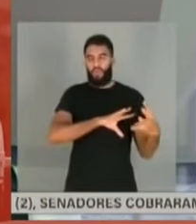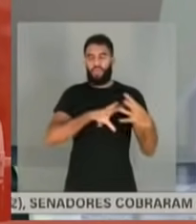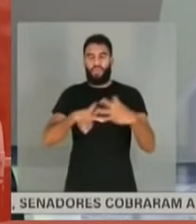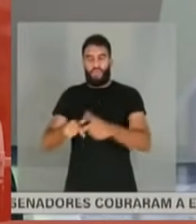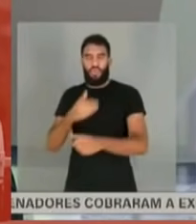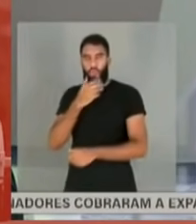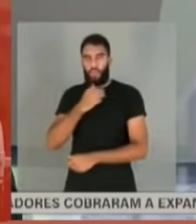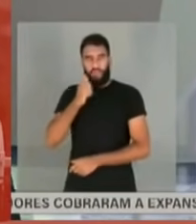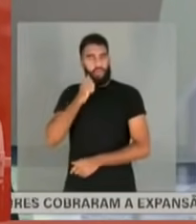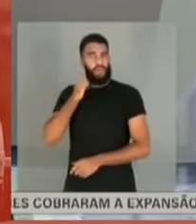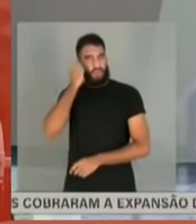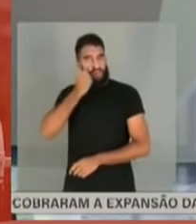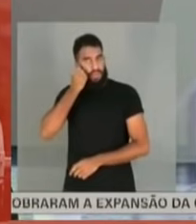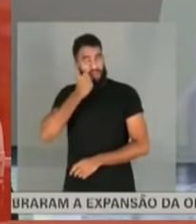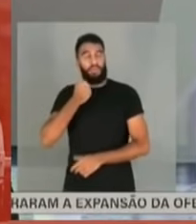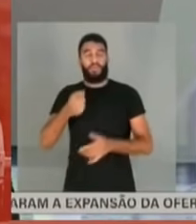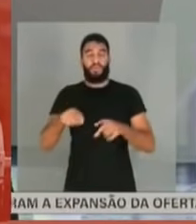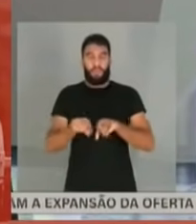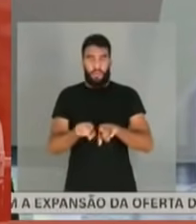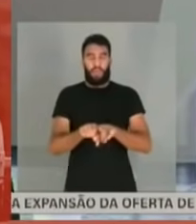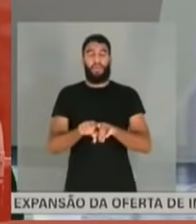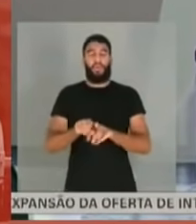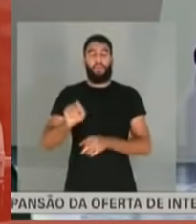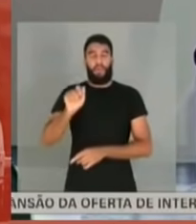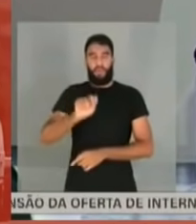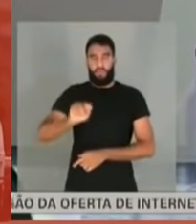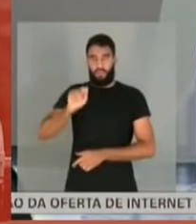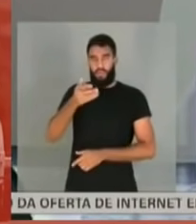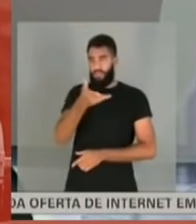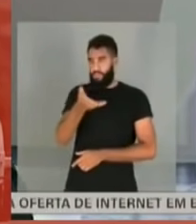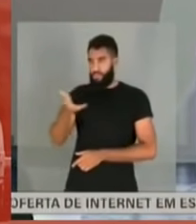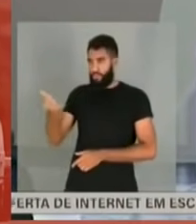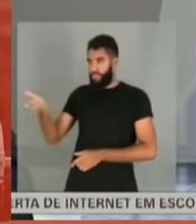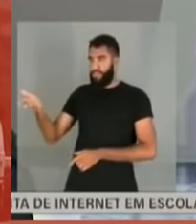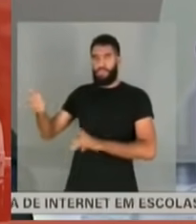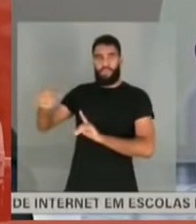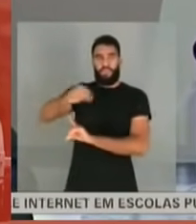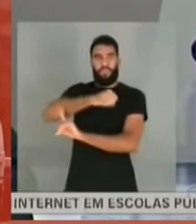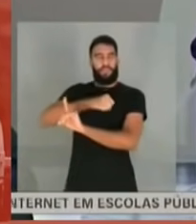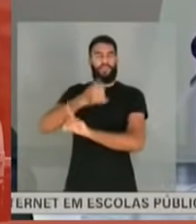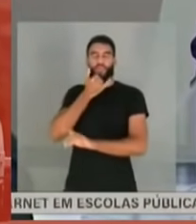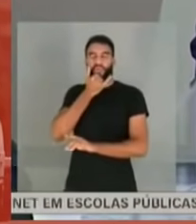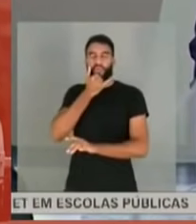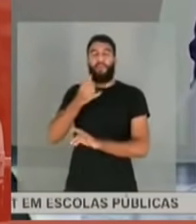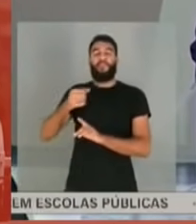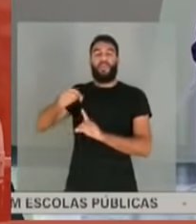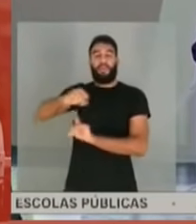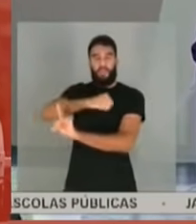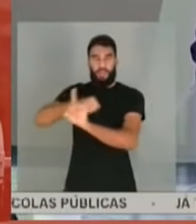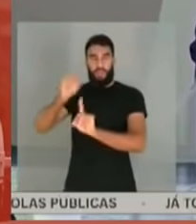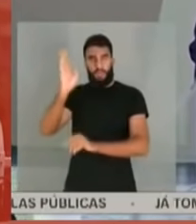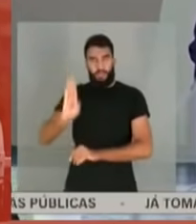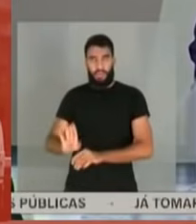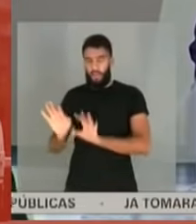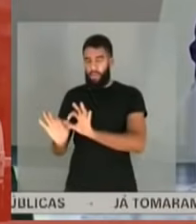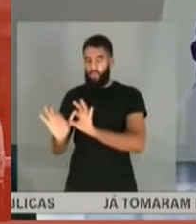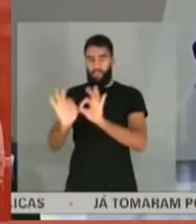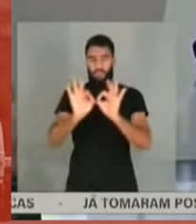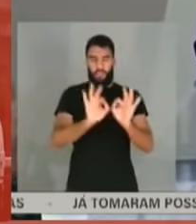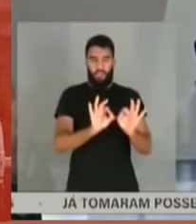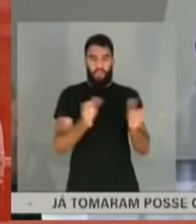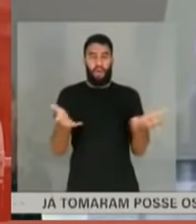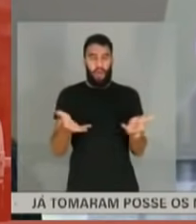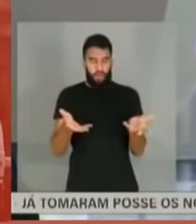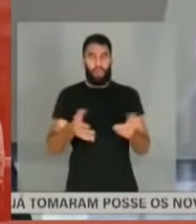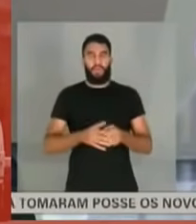Centrão e os militares. Quem que vai ter uma fatia maior do governo? Quem que vai dar o tom das